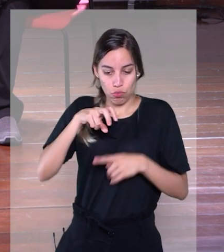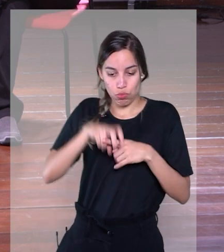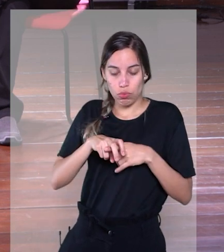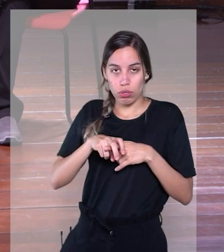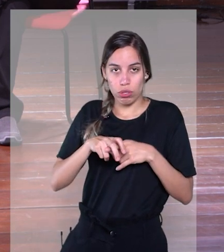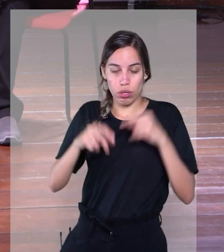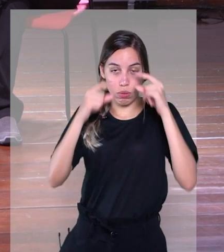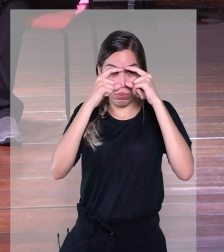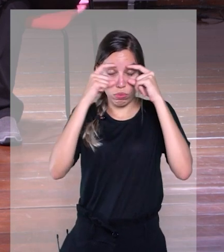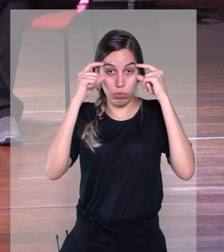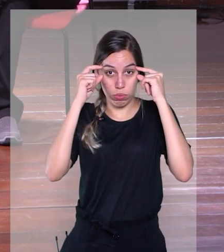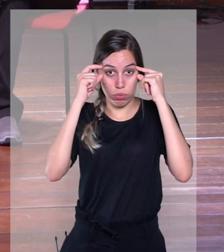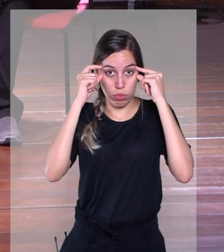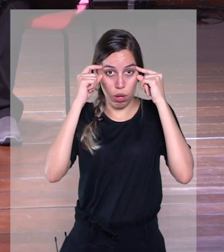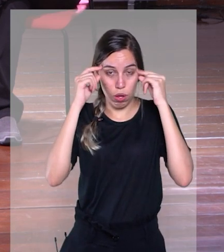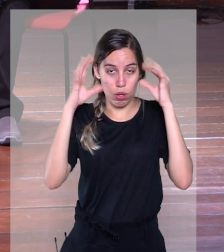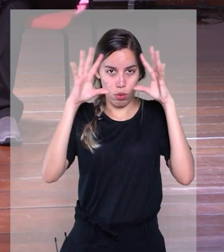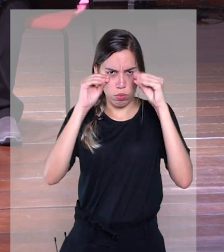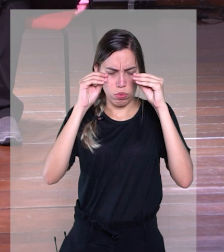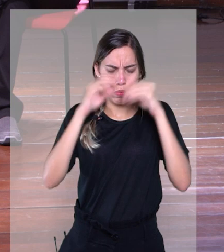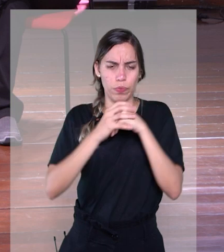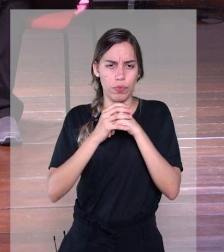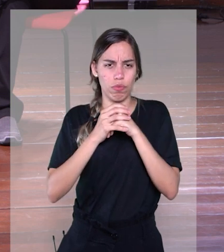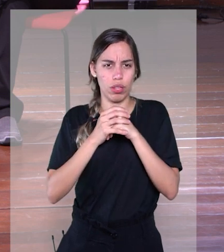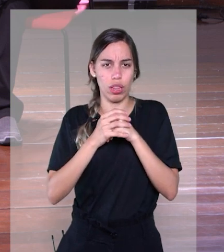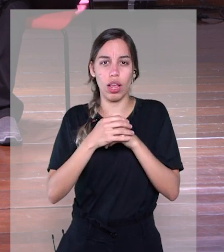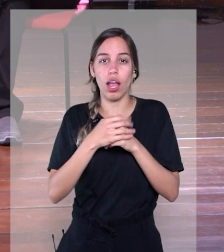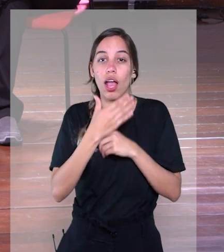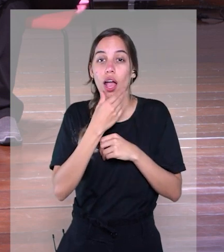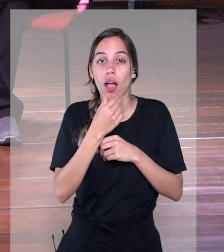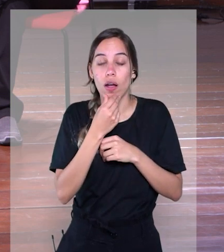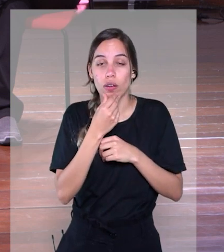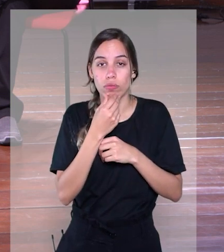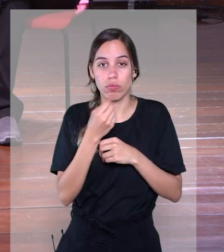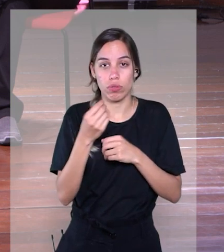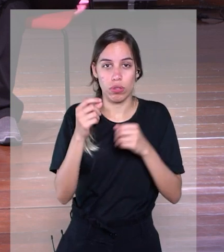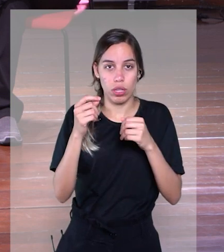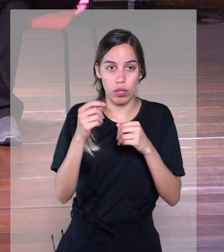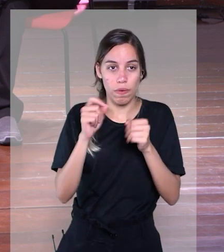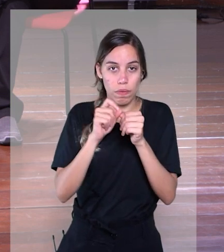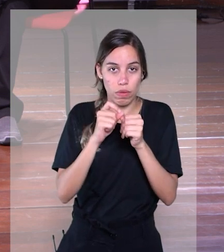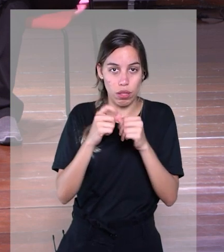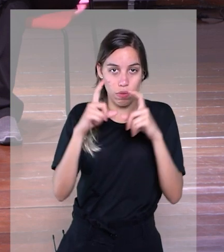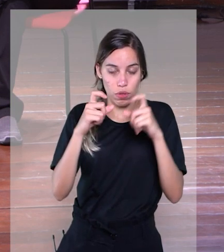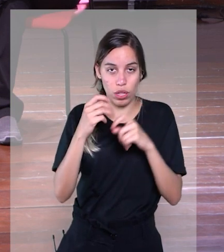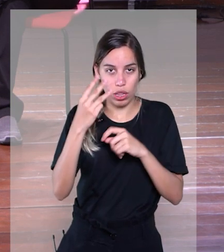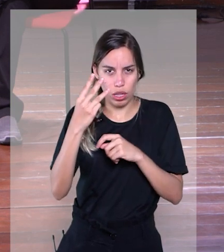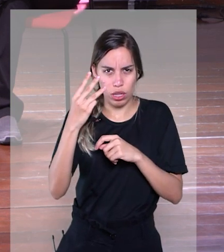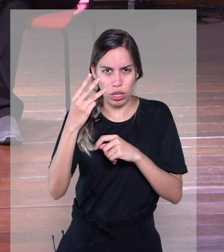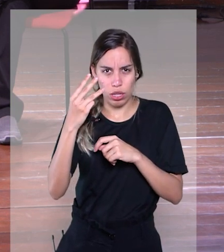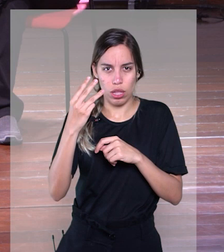é essa que eu tô de óculos escuros aqui em cima, que é um 3x4, que ele revela dentro da câmera, né? Adriano exibe no